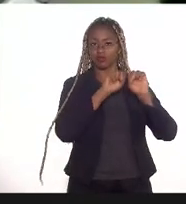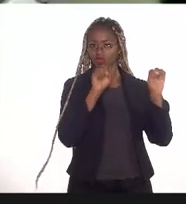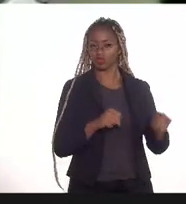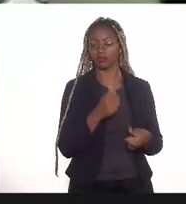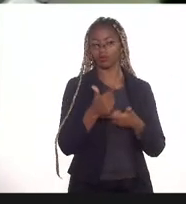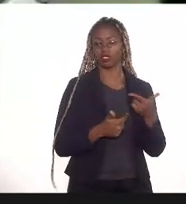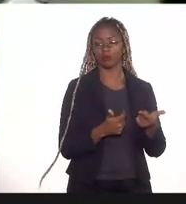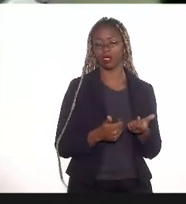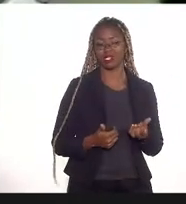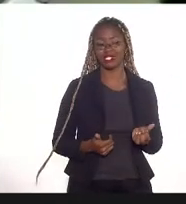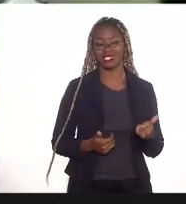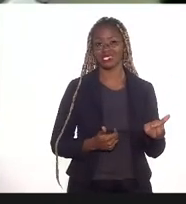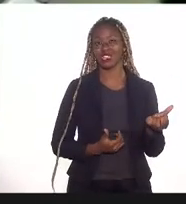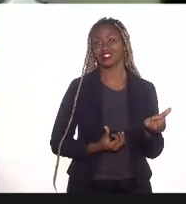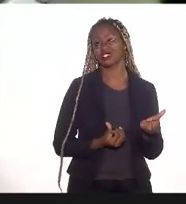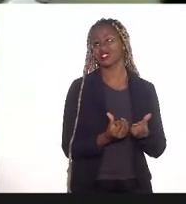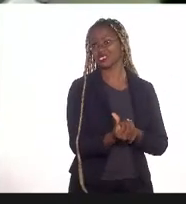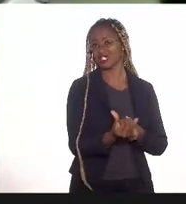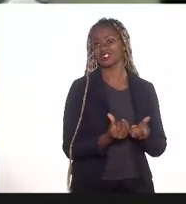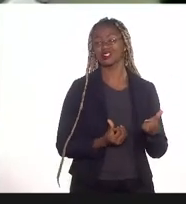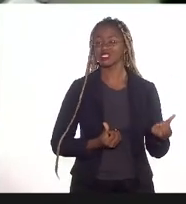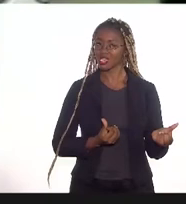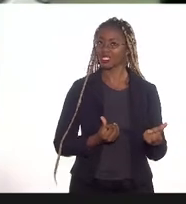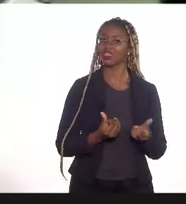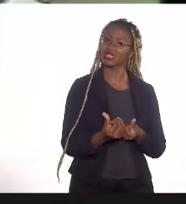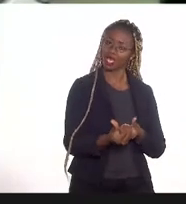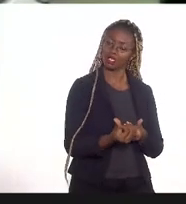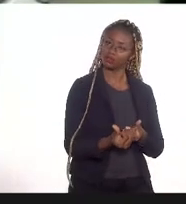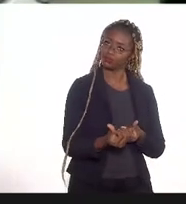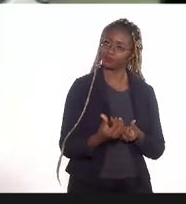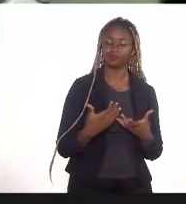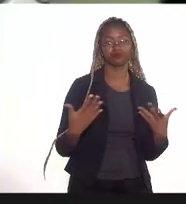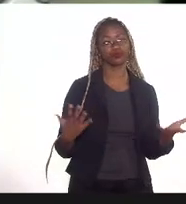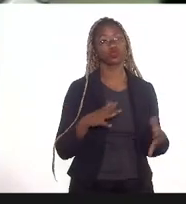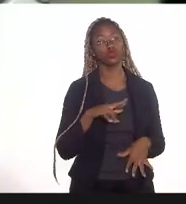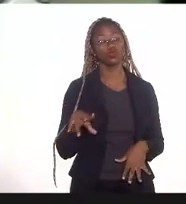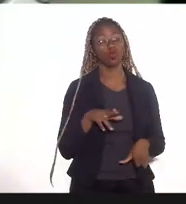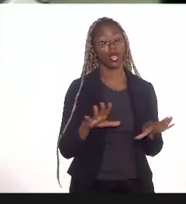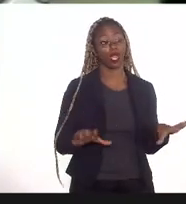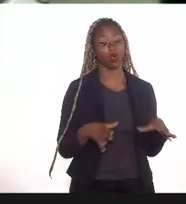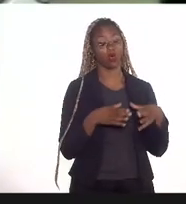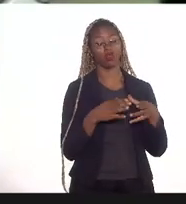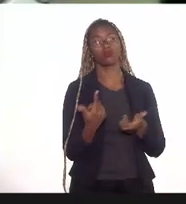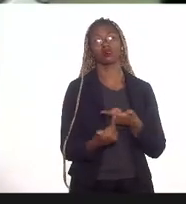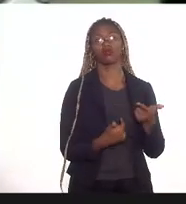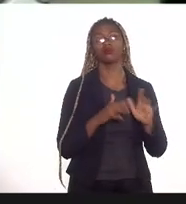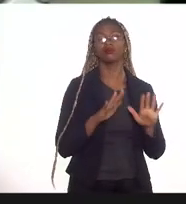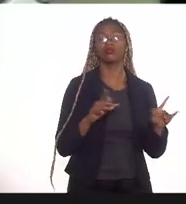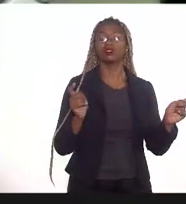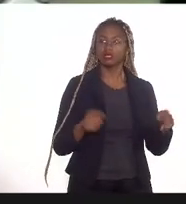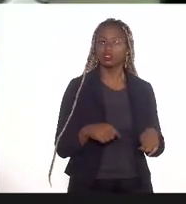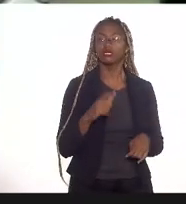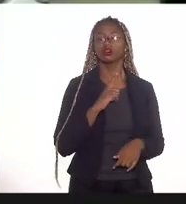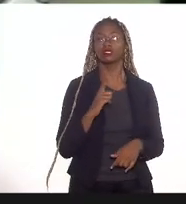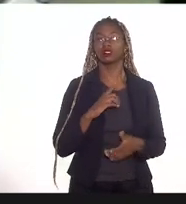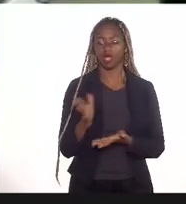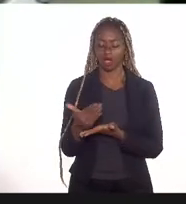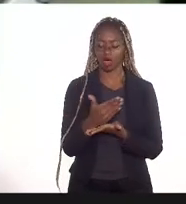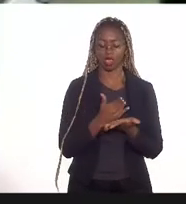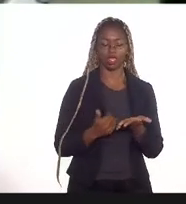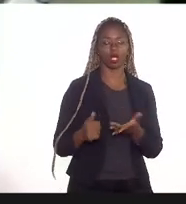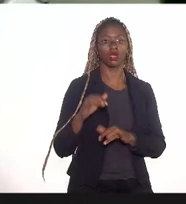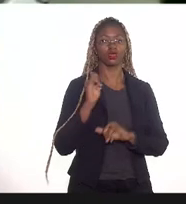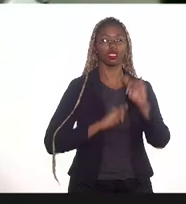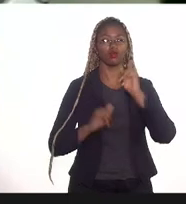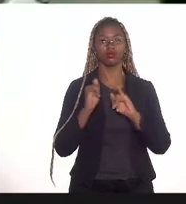em 6 meses. Não que haverá grupos de trabalho, mas que a gente possa ter metade da coleta das informações